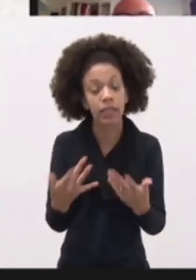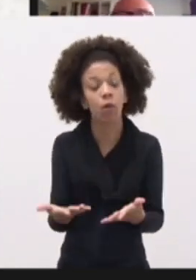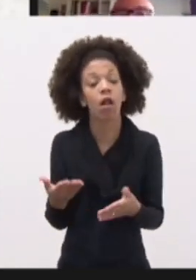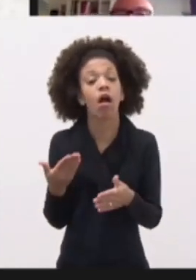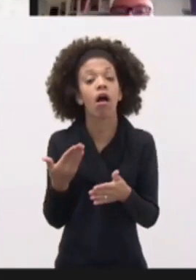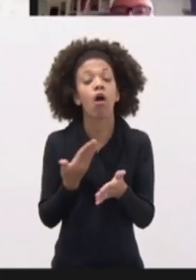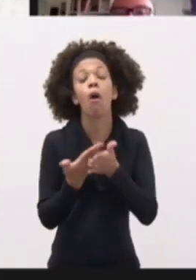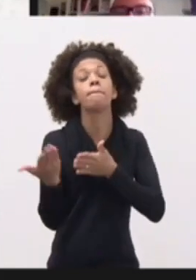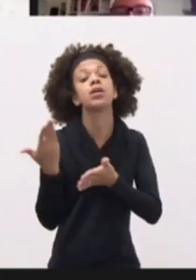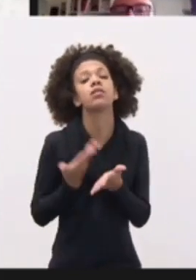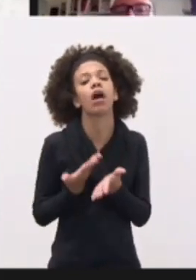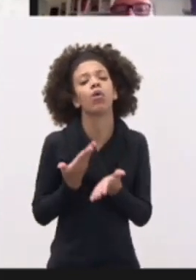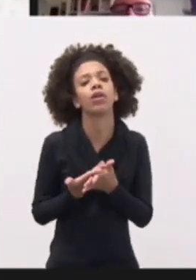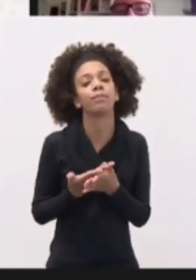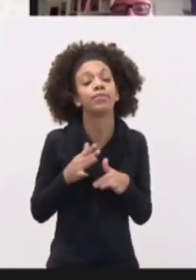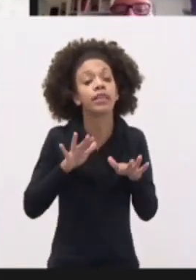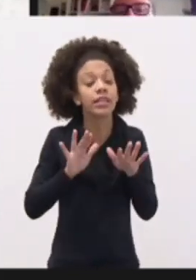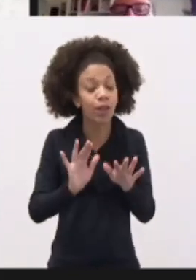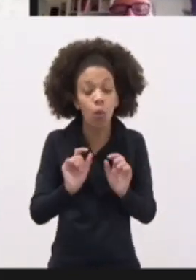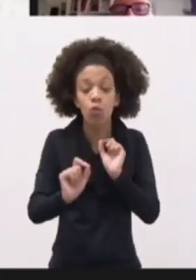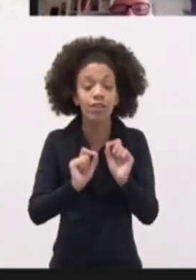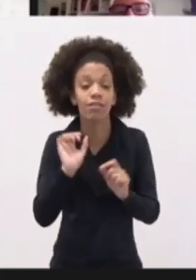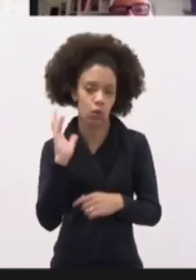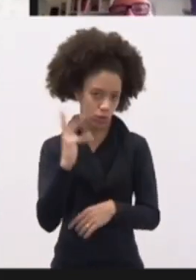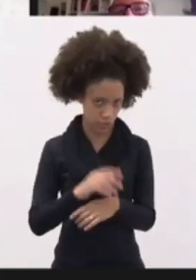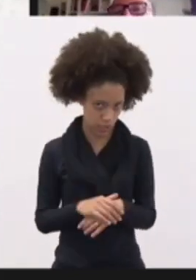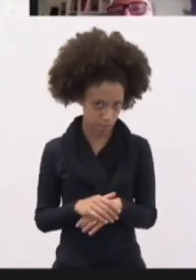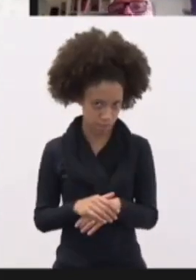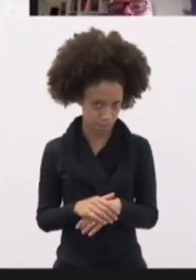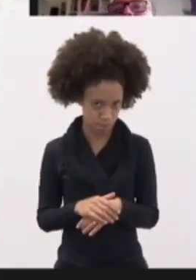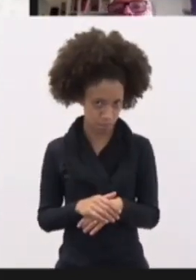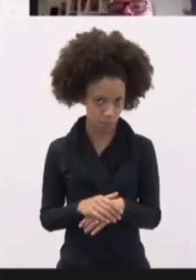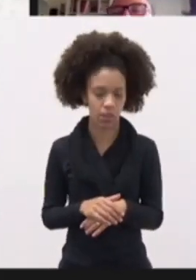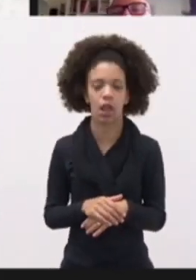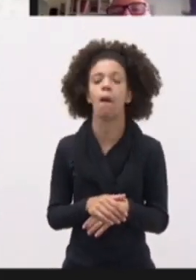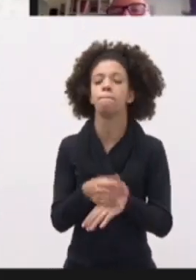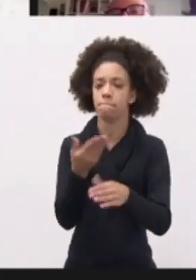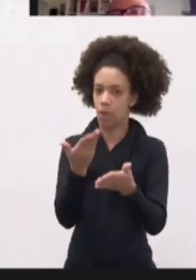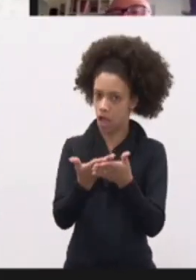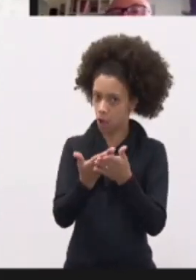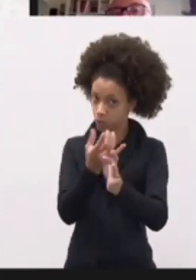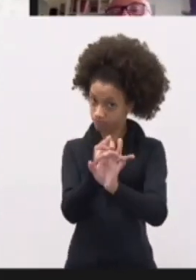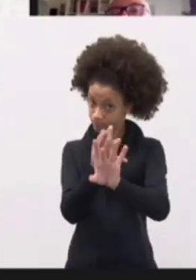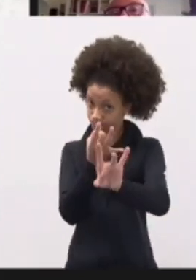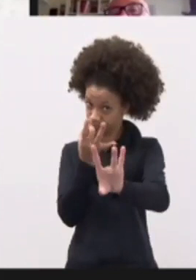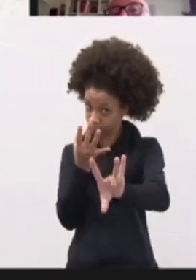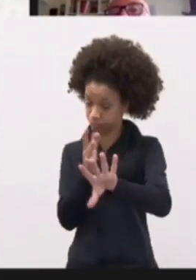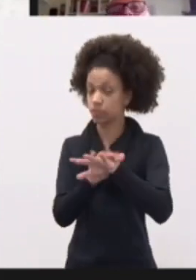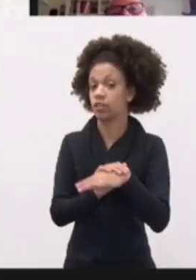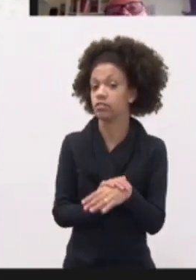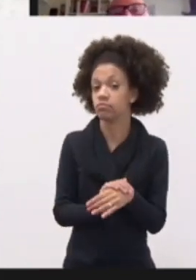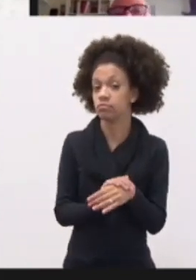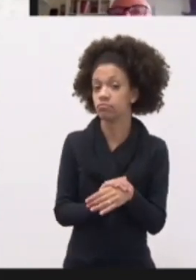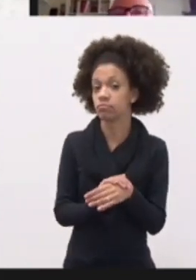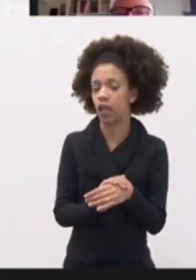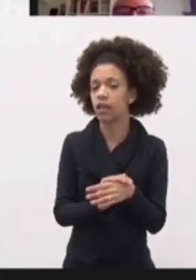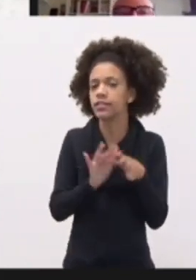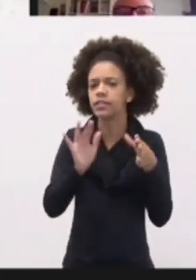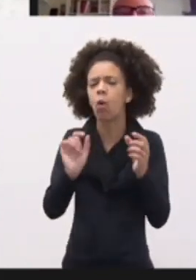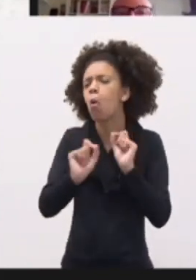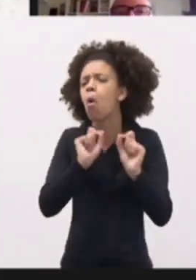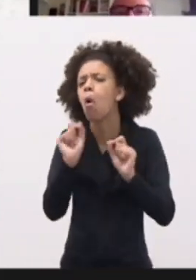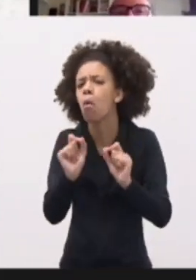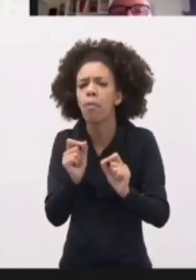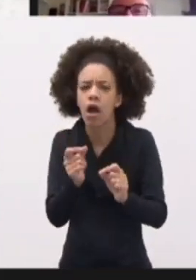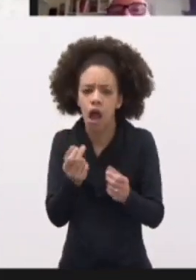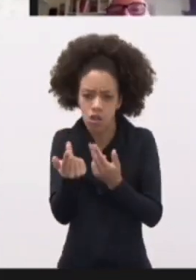aula, o que, que ela faz? Ela está numa aula online, né? Então aqui a gente está falando de um contexto de aula síncrona, como eu estou fazendo com